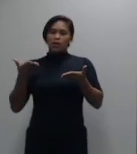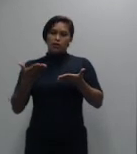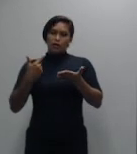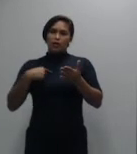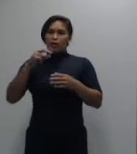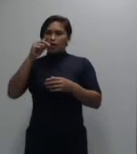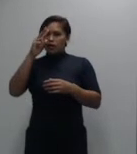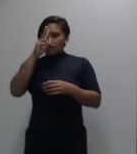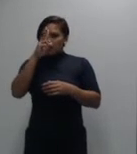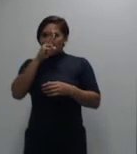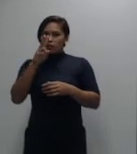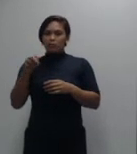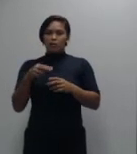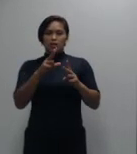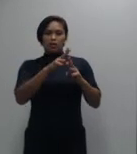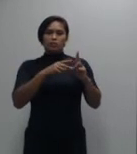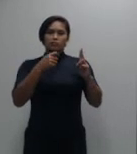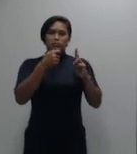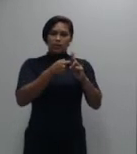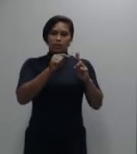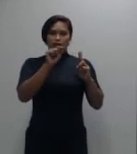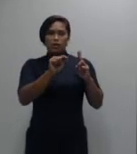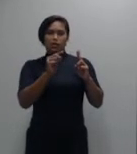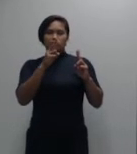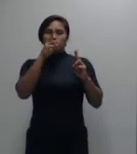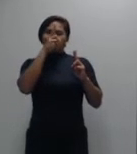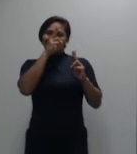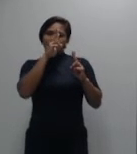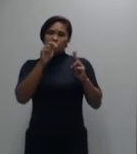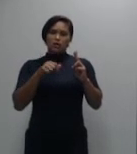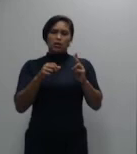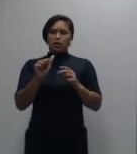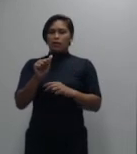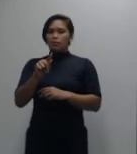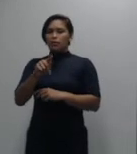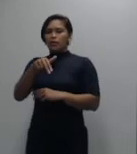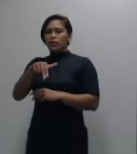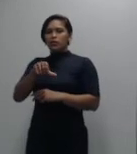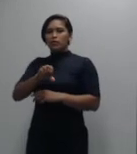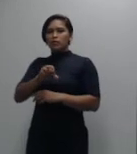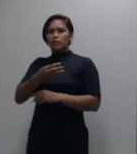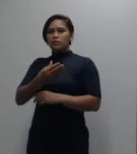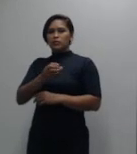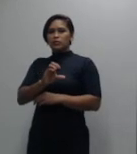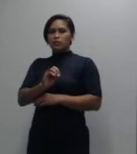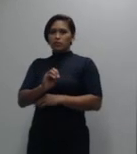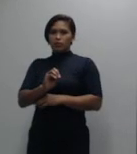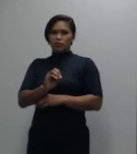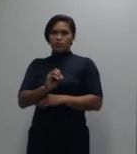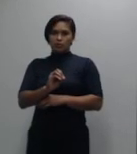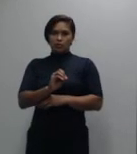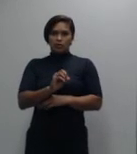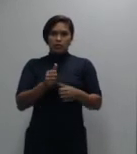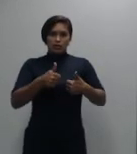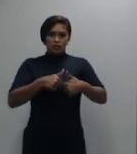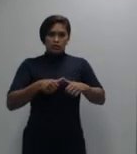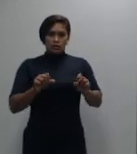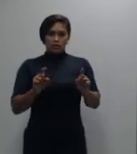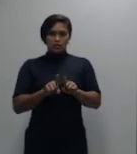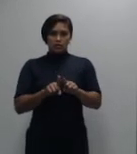lembrança dos meus pares na PM 940 que está com